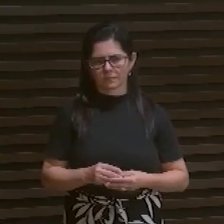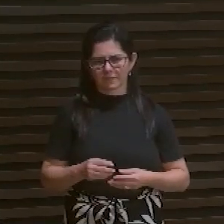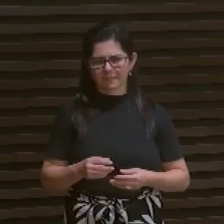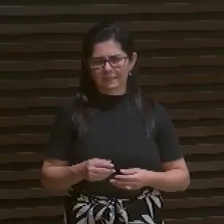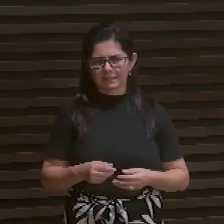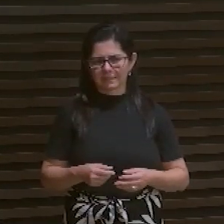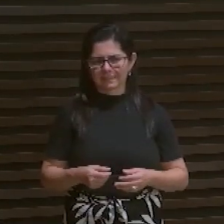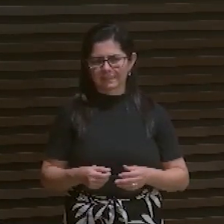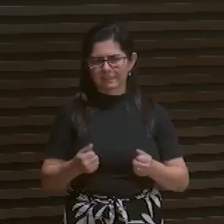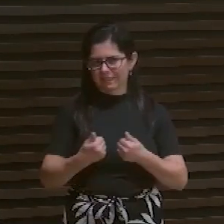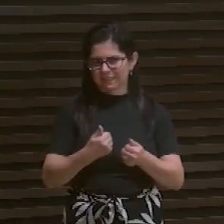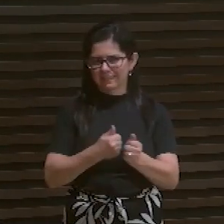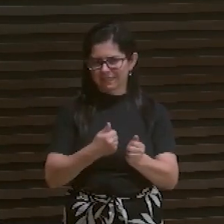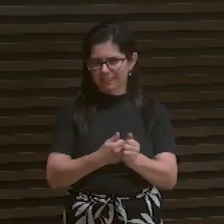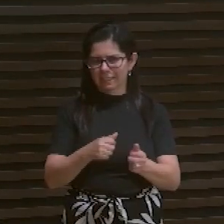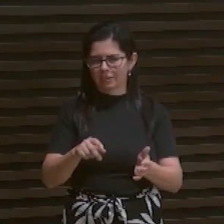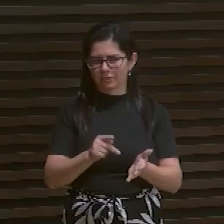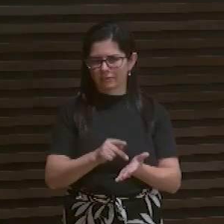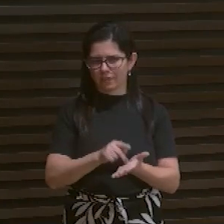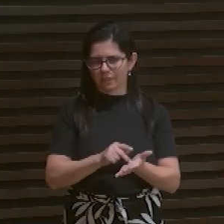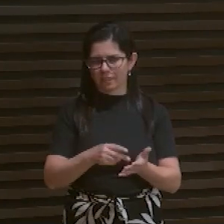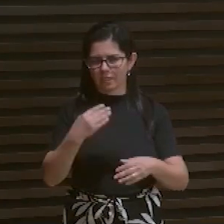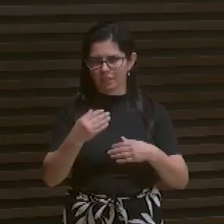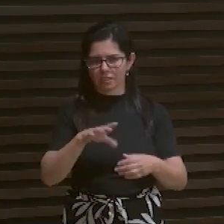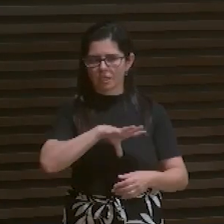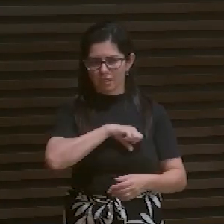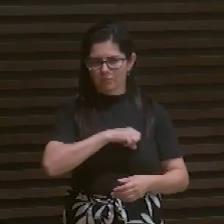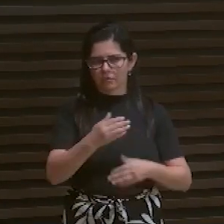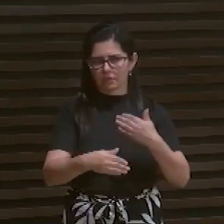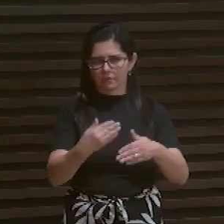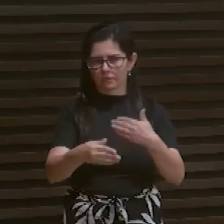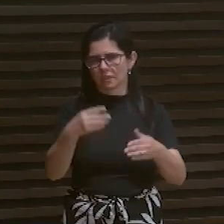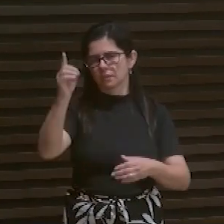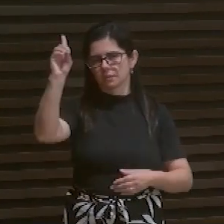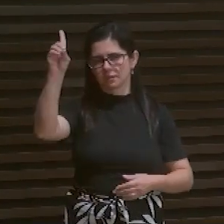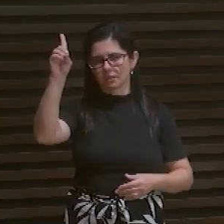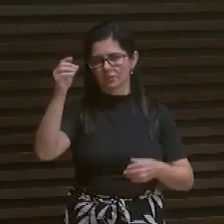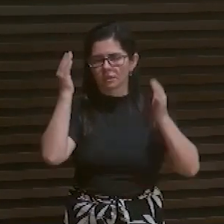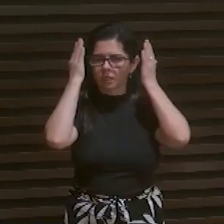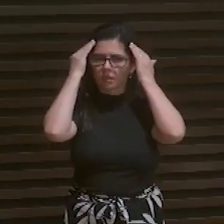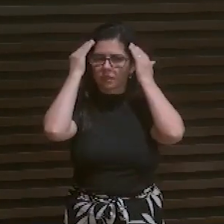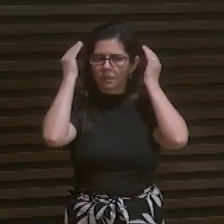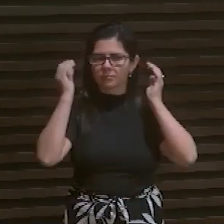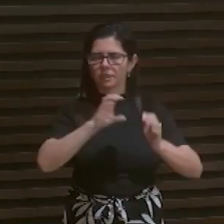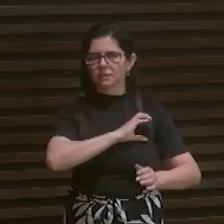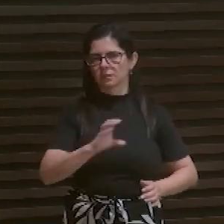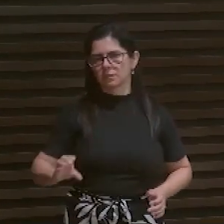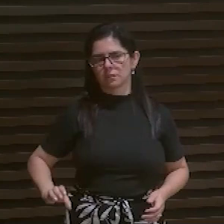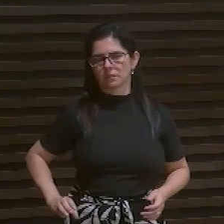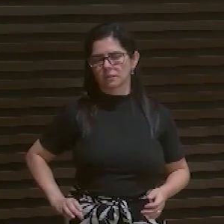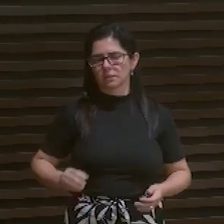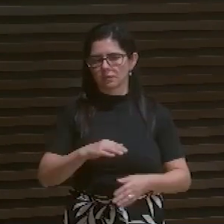a verdade em amor, cresçamos naquele que é o cabeça, que é Cristo, e dele todo o corpo ajustado e unido pelo auxílio de todas